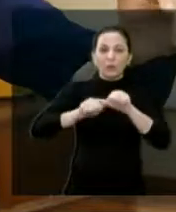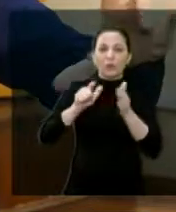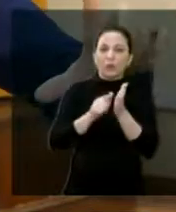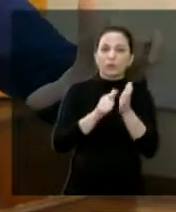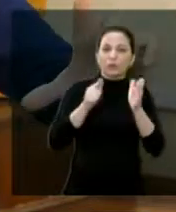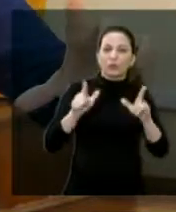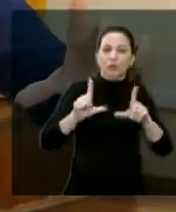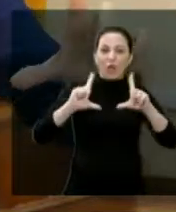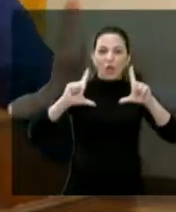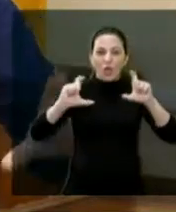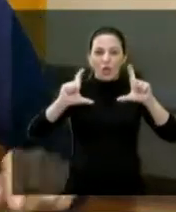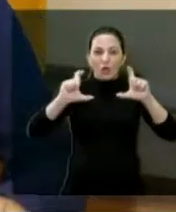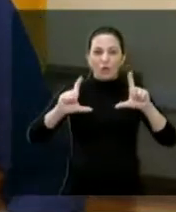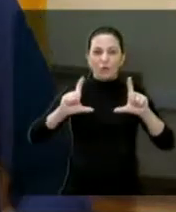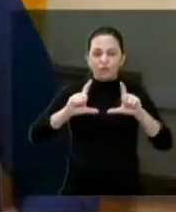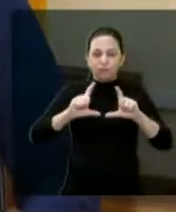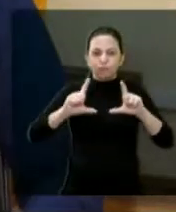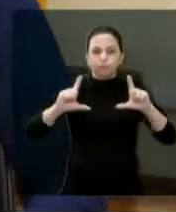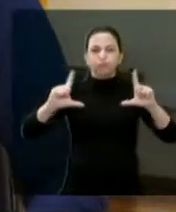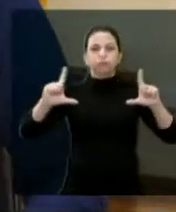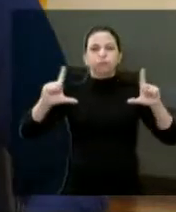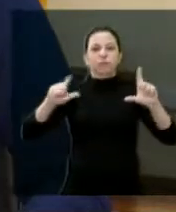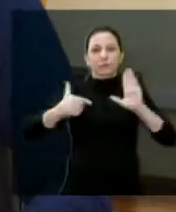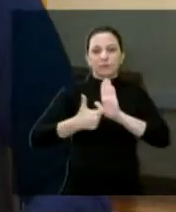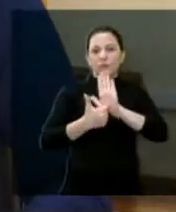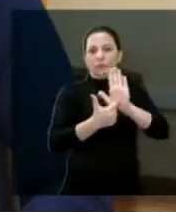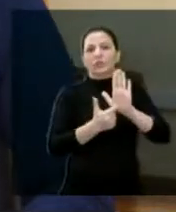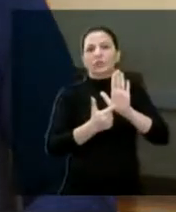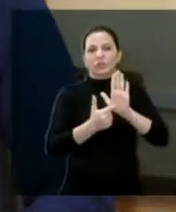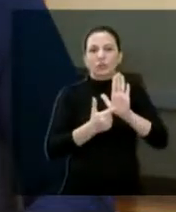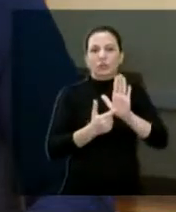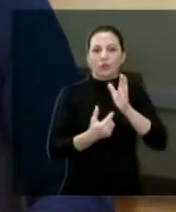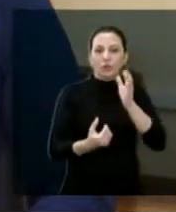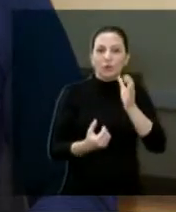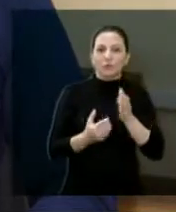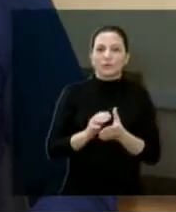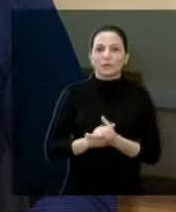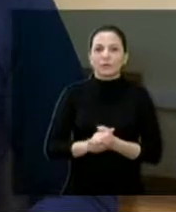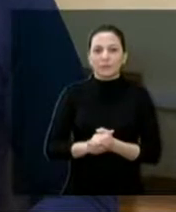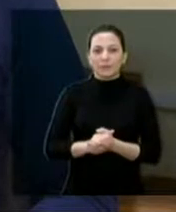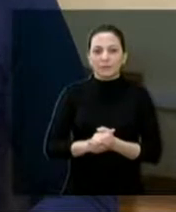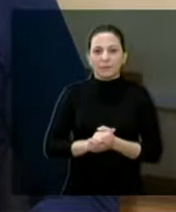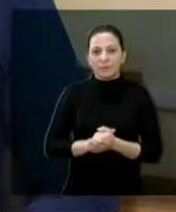lá, uma foto grandona, assim, de coisa. Nossa Senhora. Então eu falo assim,